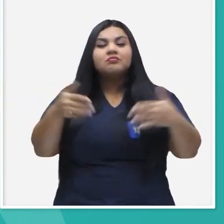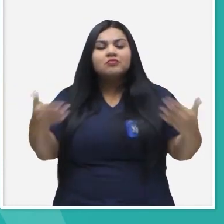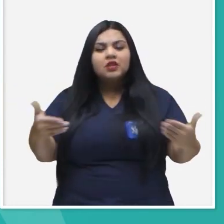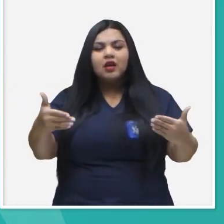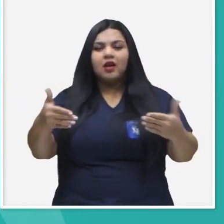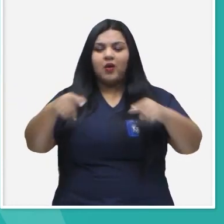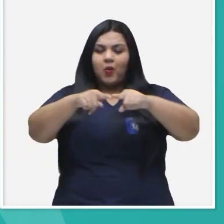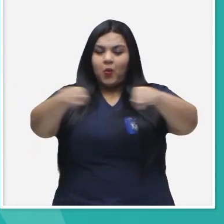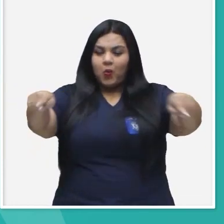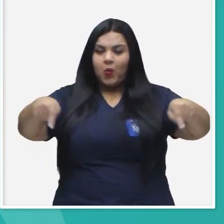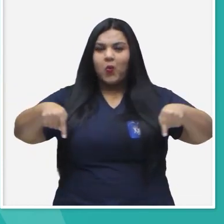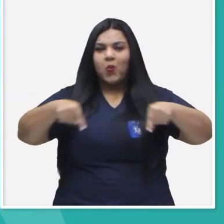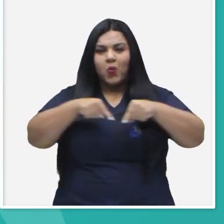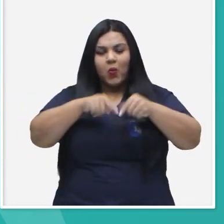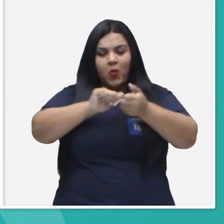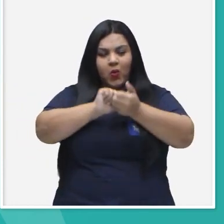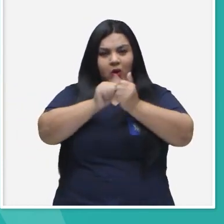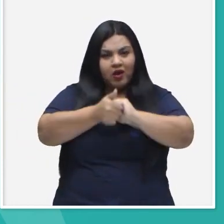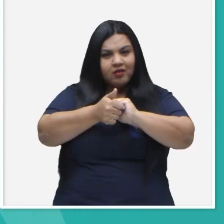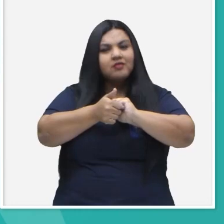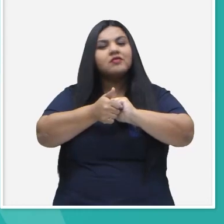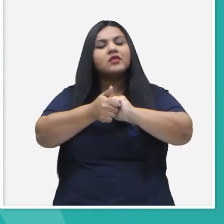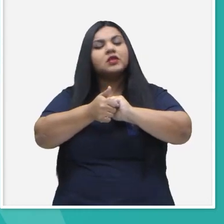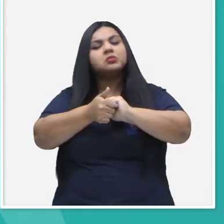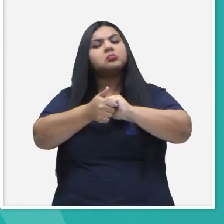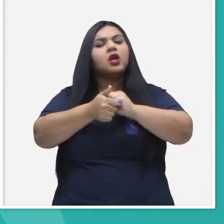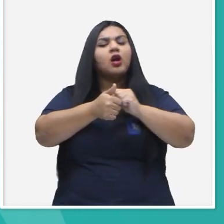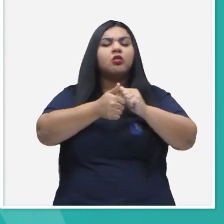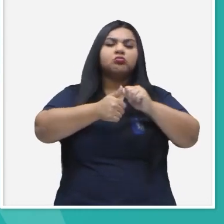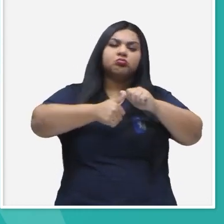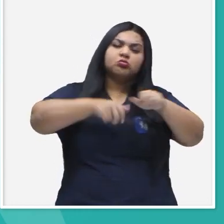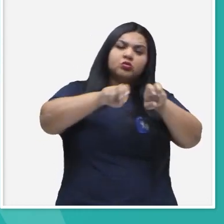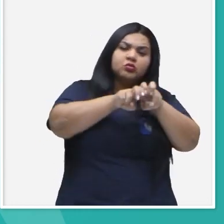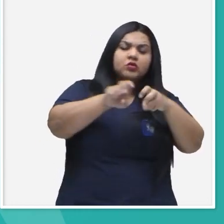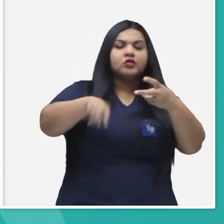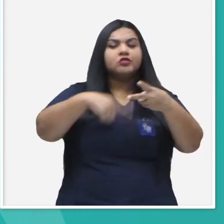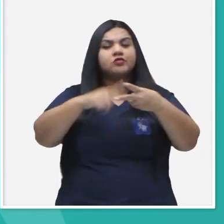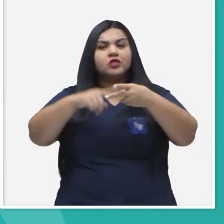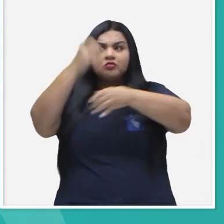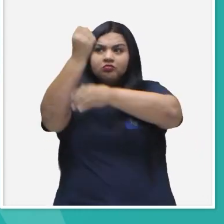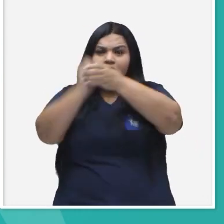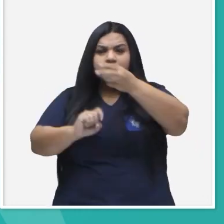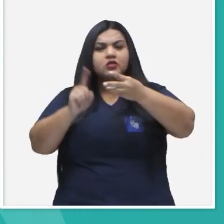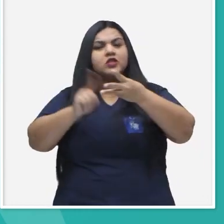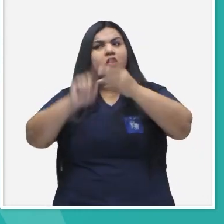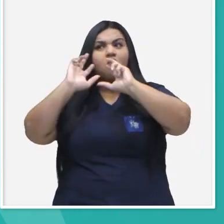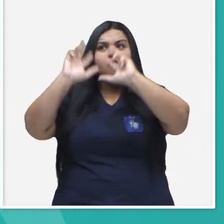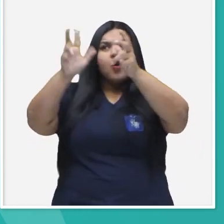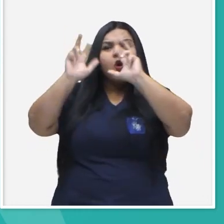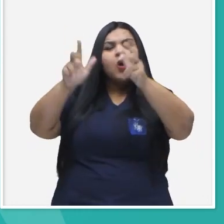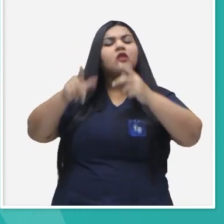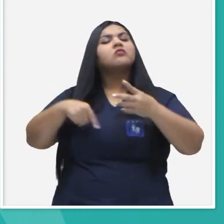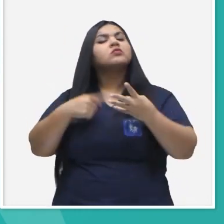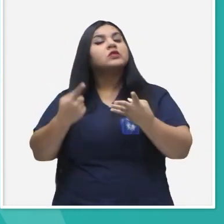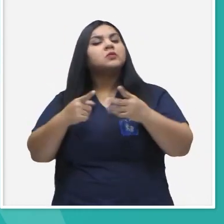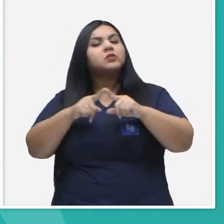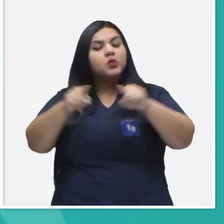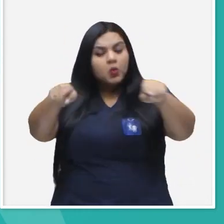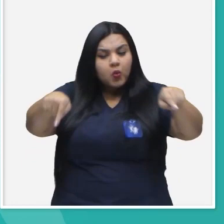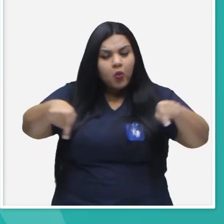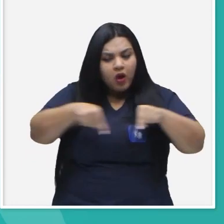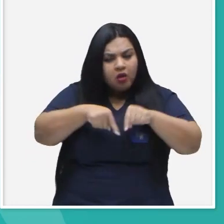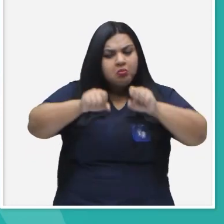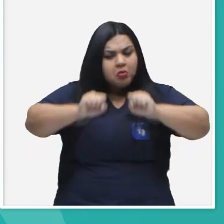numa quadra, né, onde se pratica o futsal, o basquete, o vôlei. E quando uma quadra dá para a